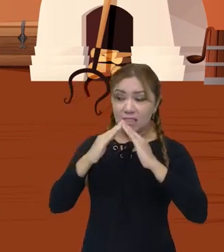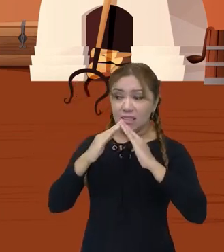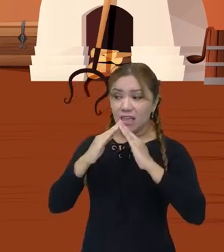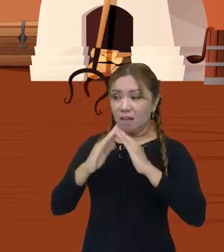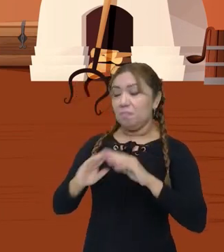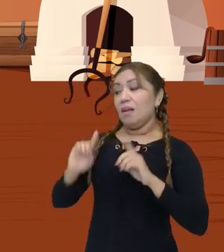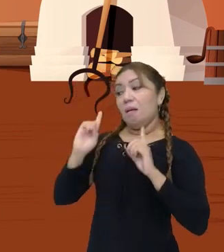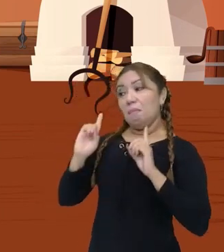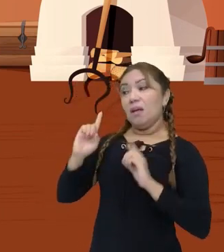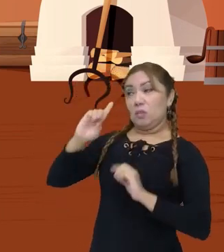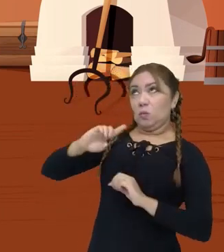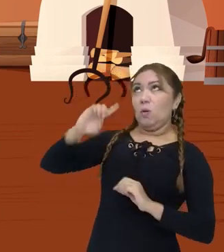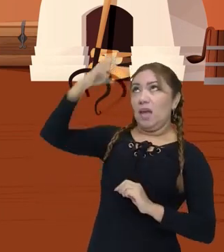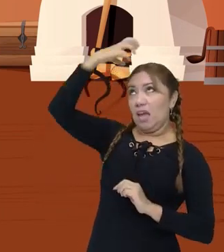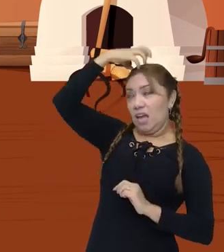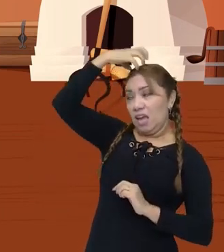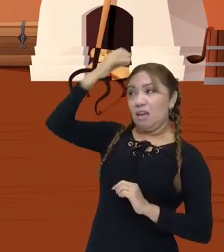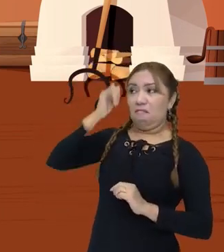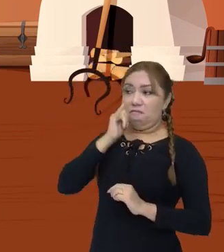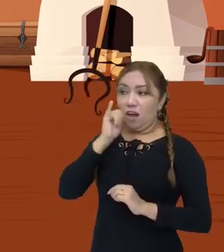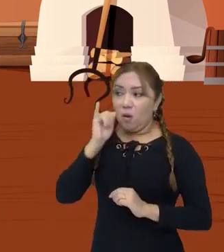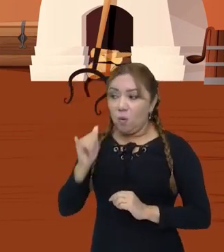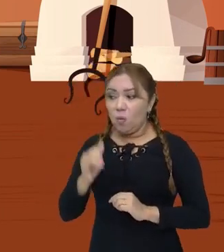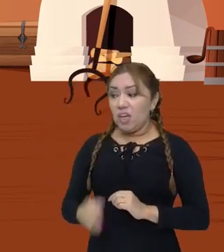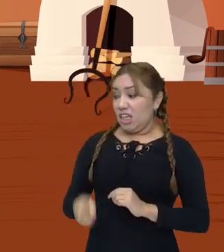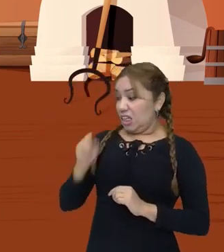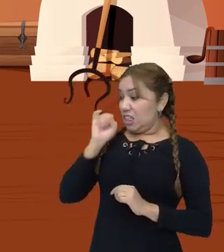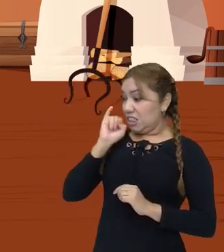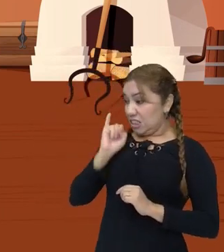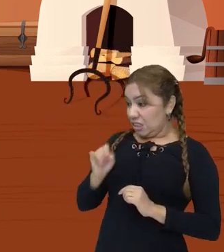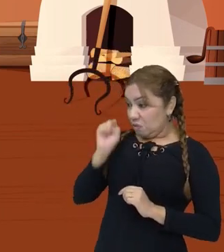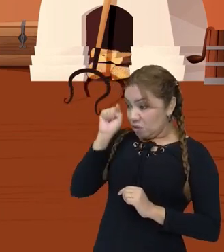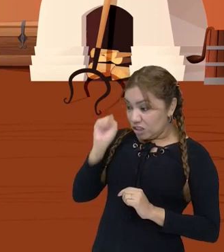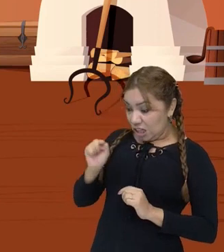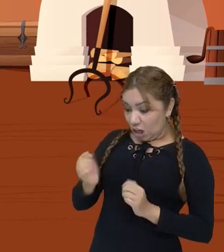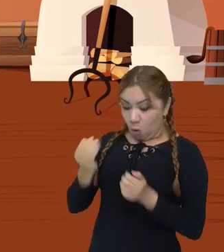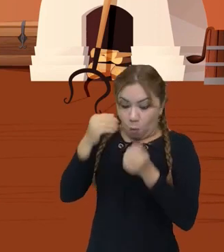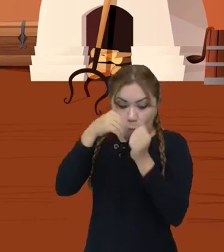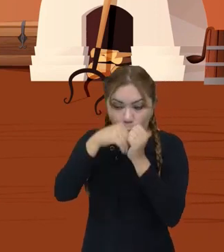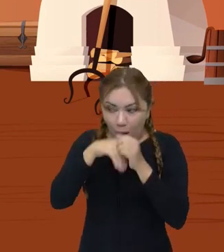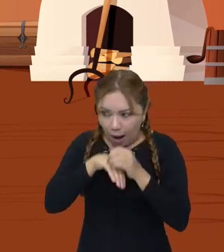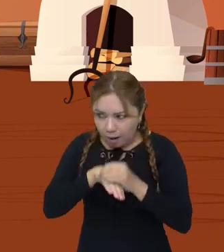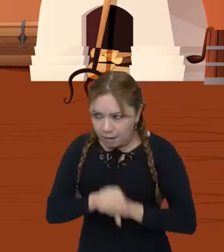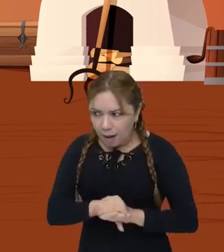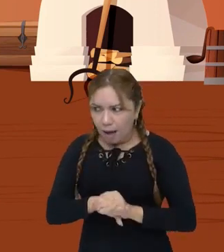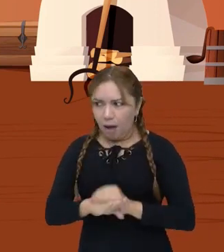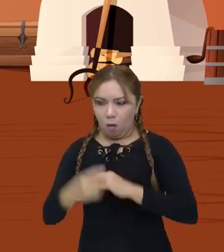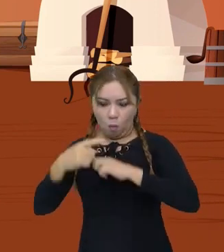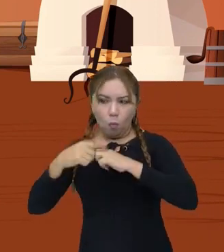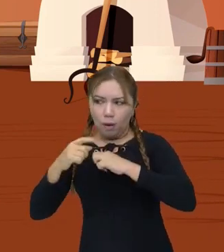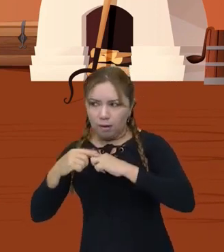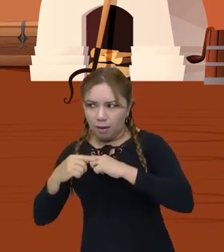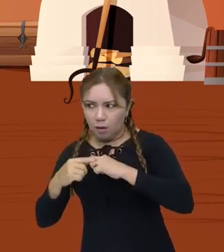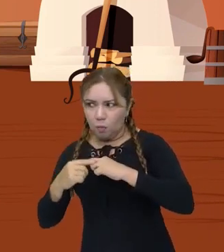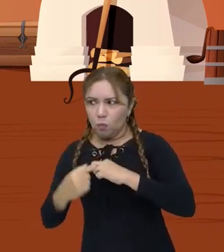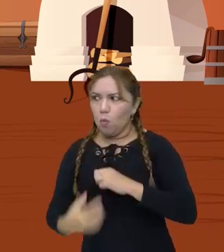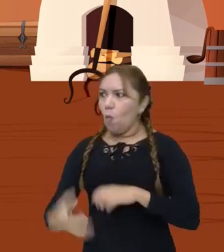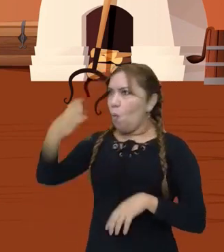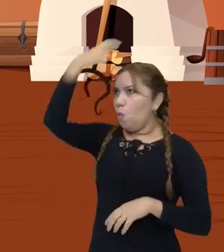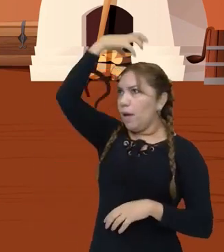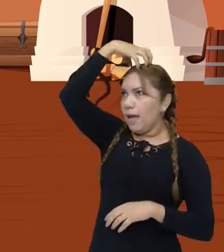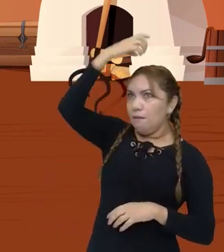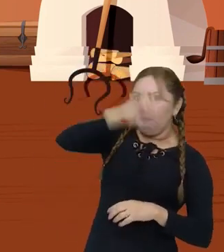disse o seguinte, que se a gente não conseguir guardar este anel, ele vai o quê? Ele vai